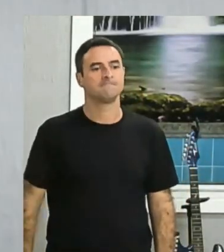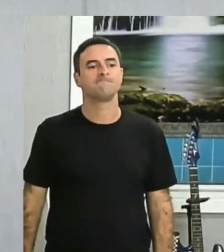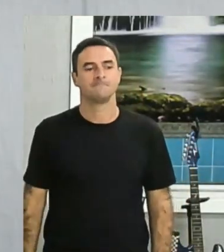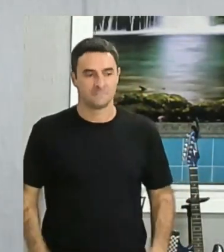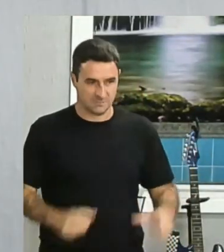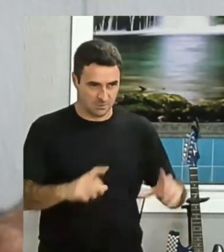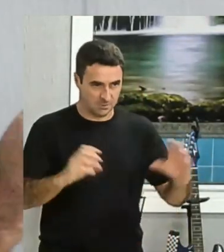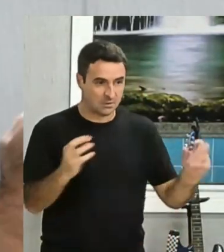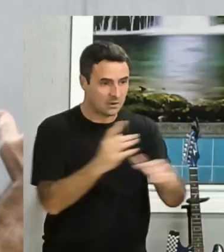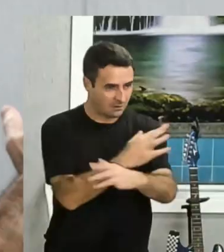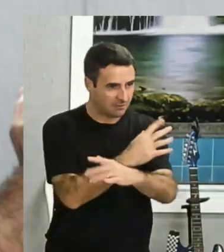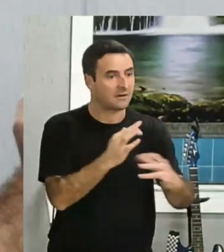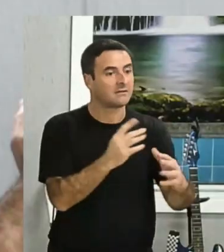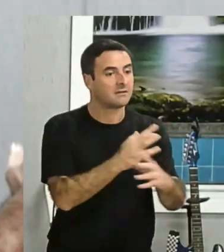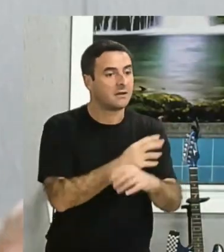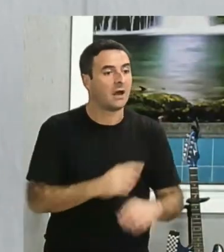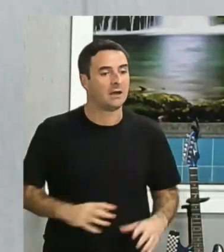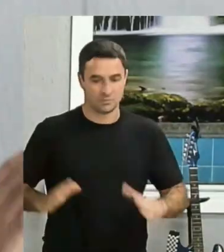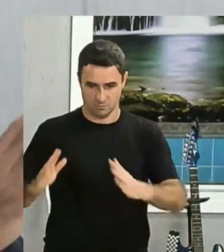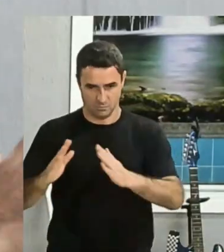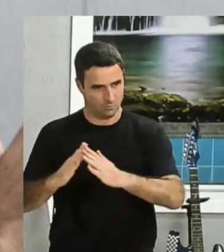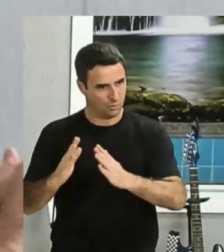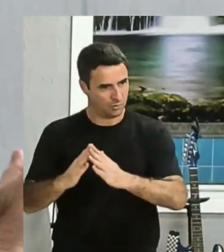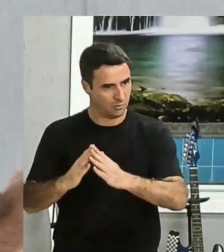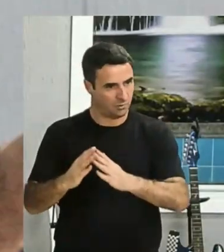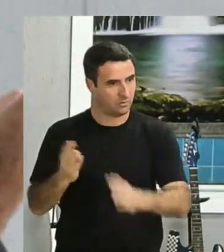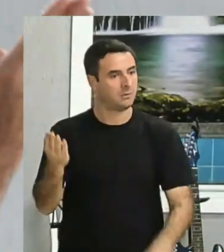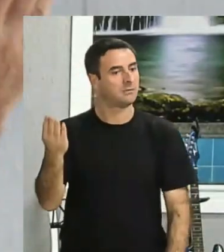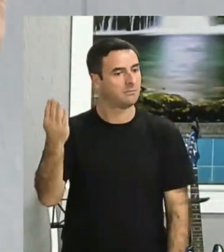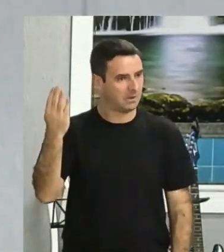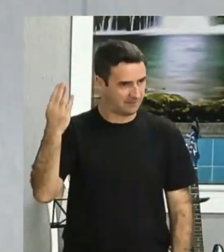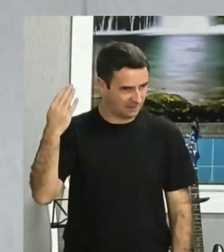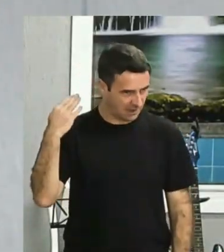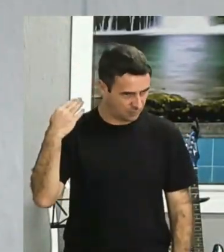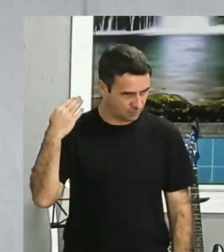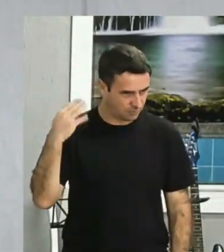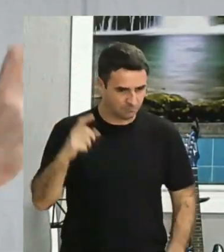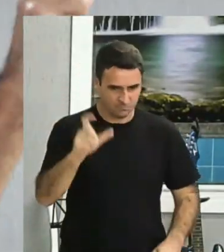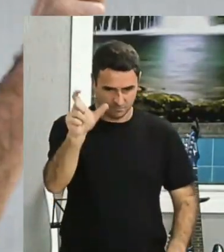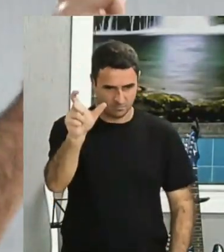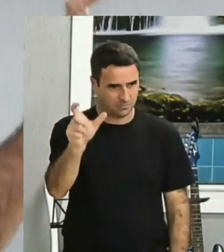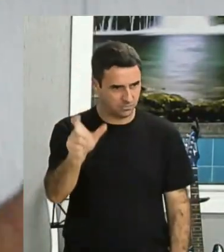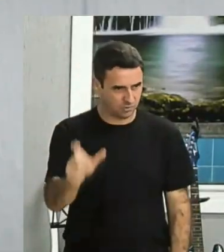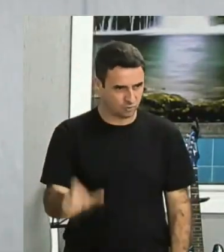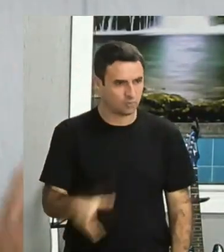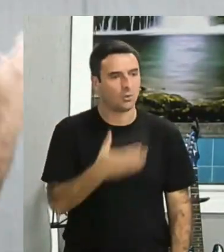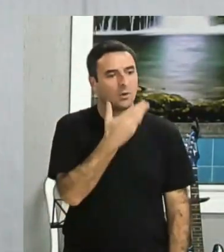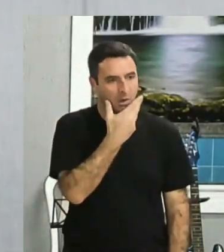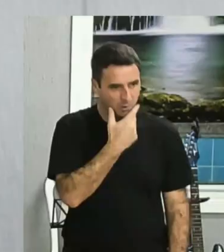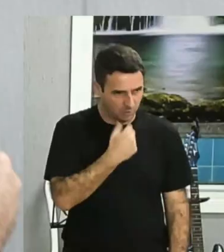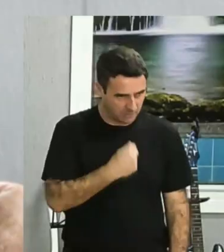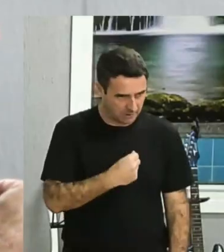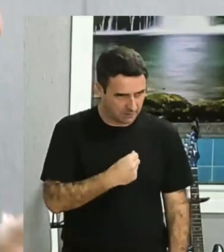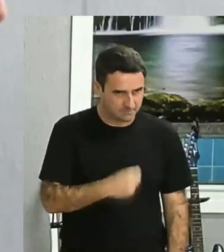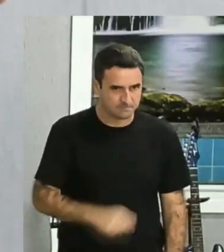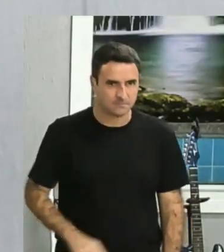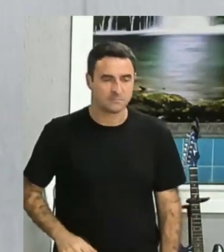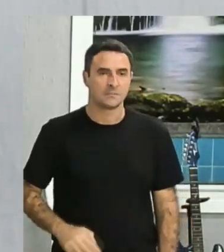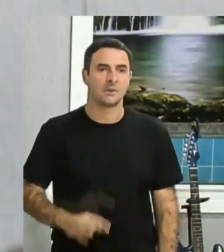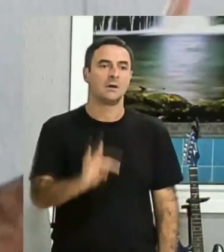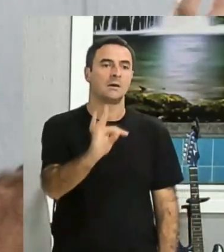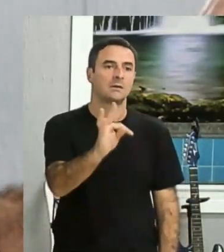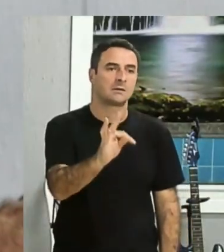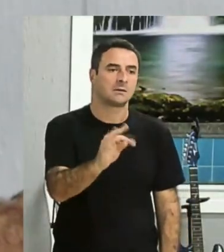Nessa cidade morou um filósofo lá no mais ou menos 600 anos antes de Cristo, chamado